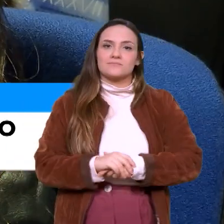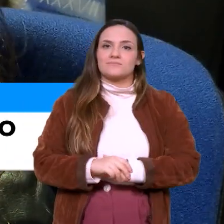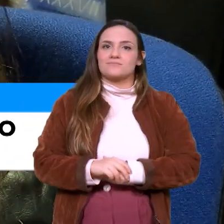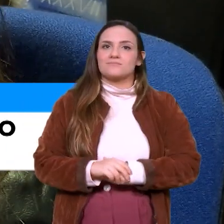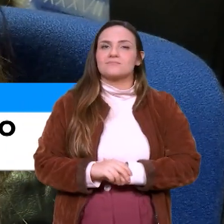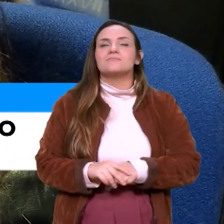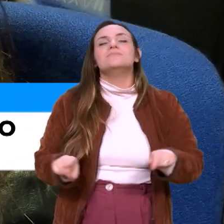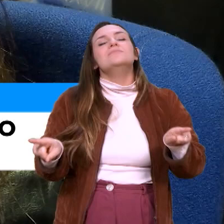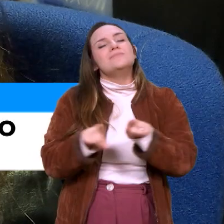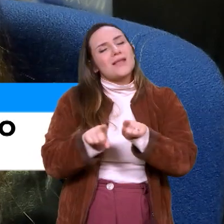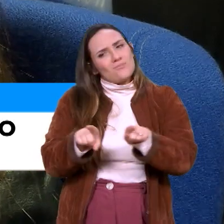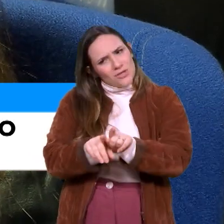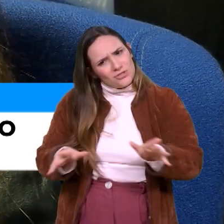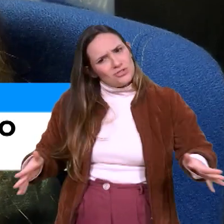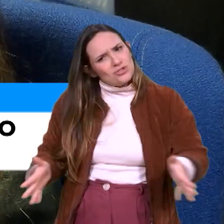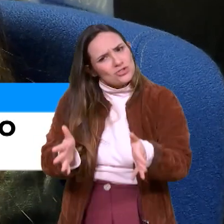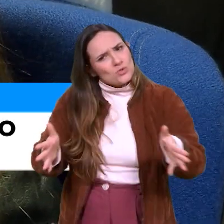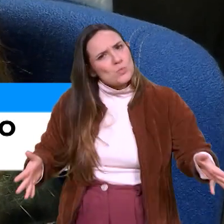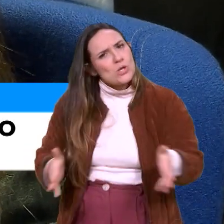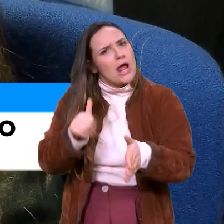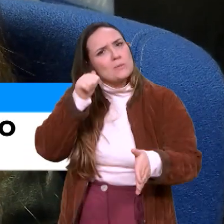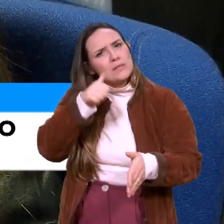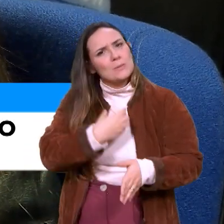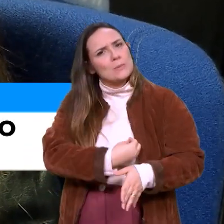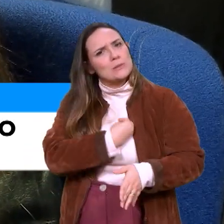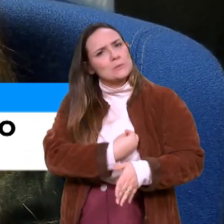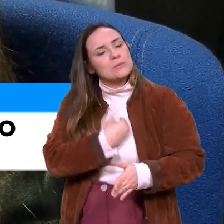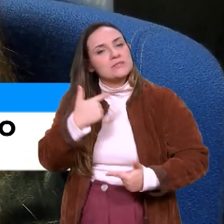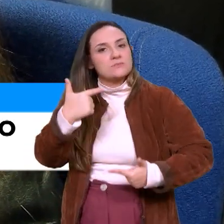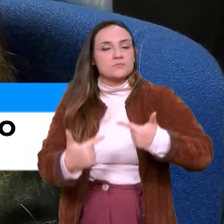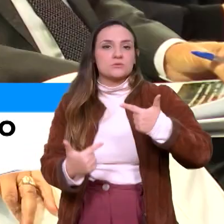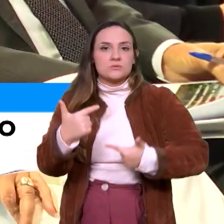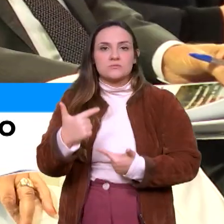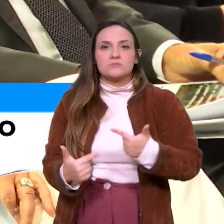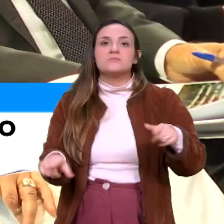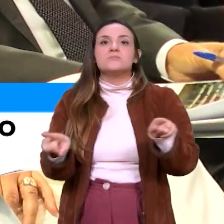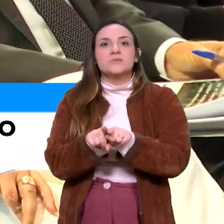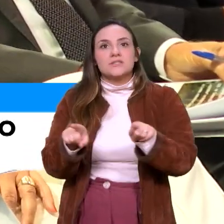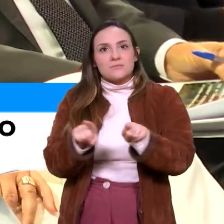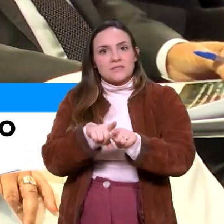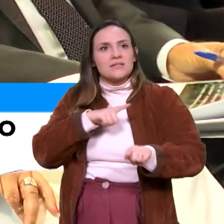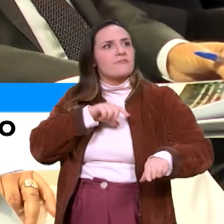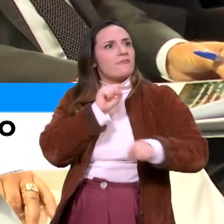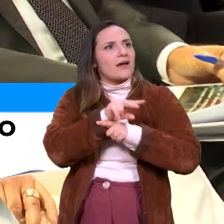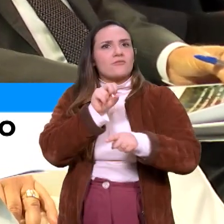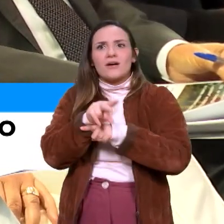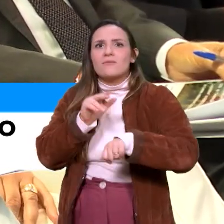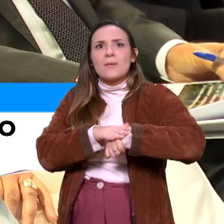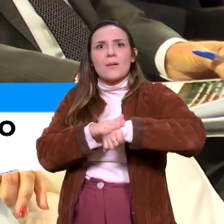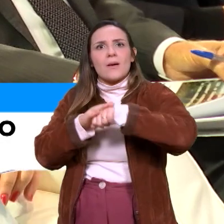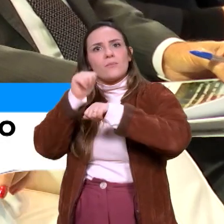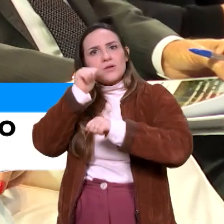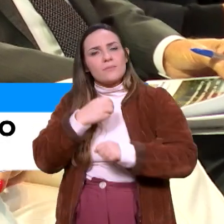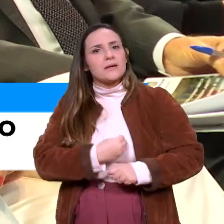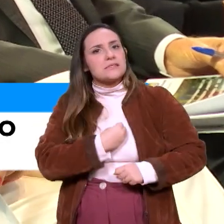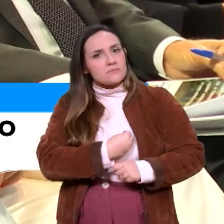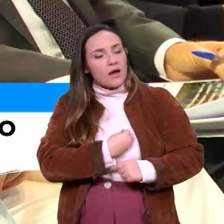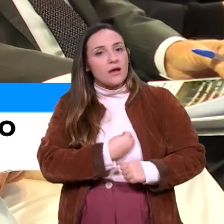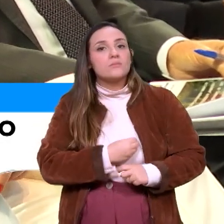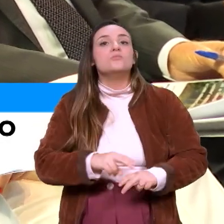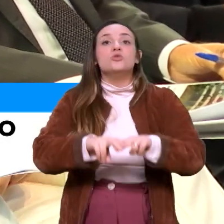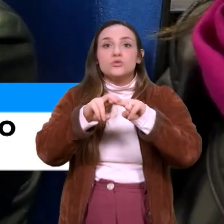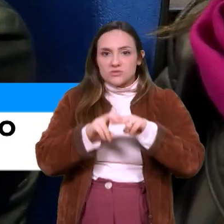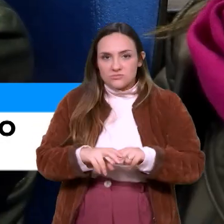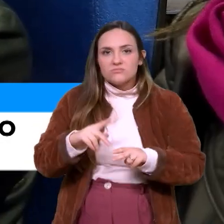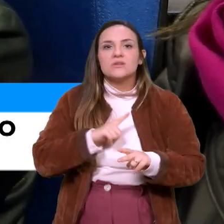alunos. Articular as mulheres para participação na política e ampliar a presença de mulheres em posições de